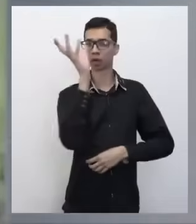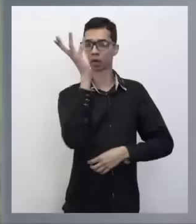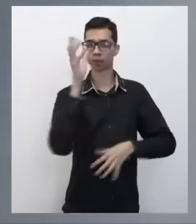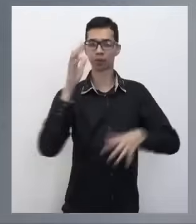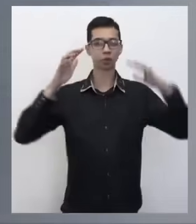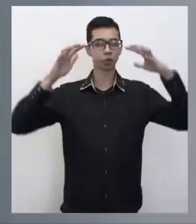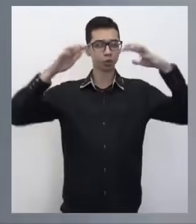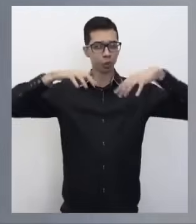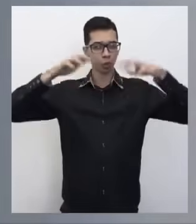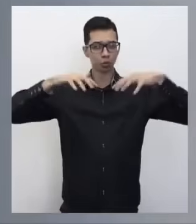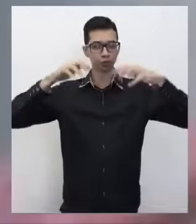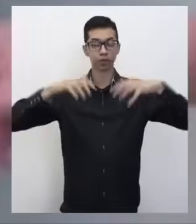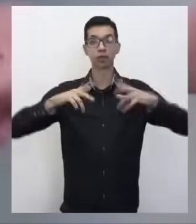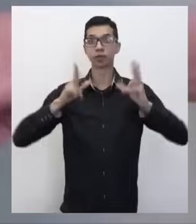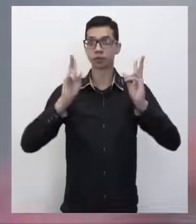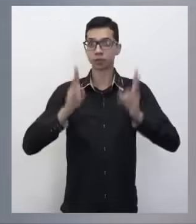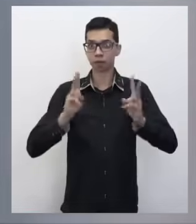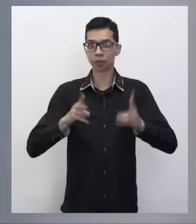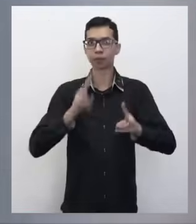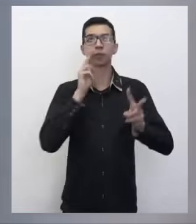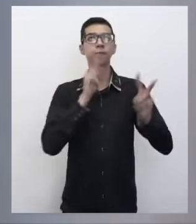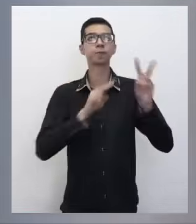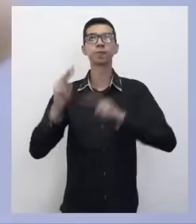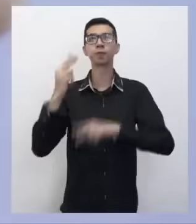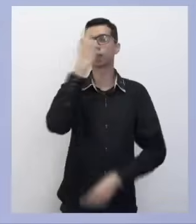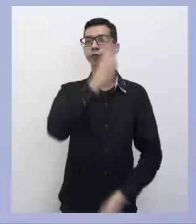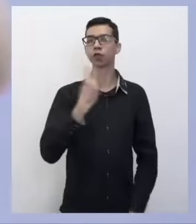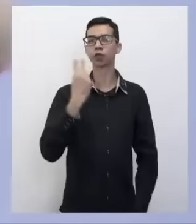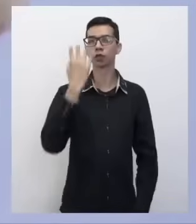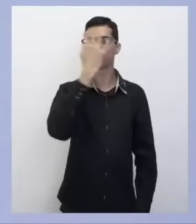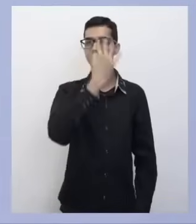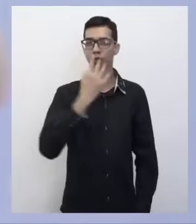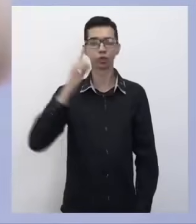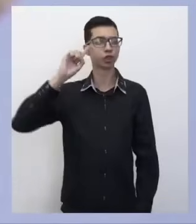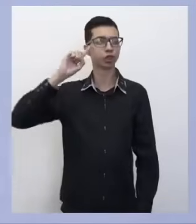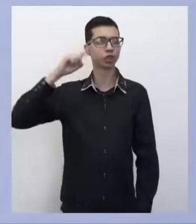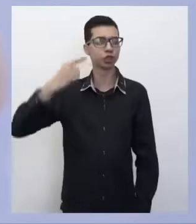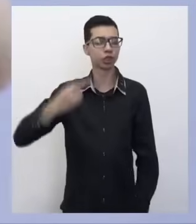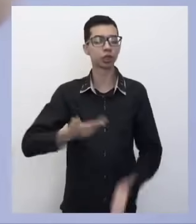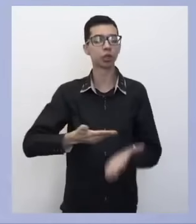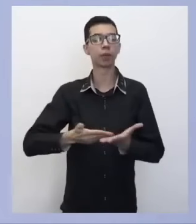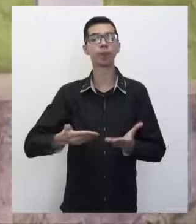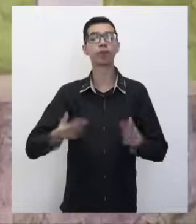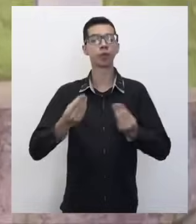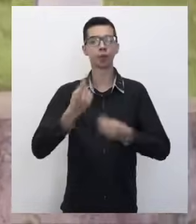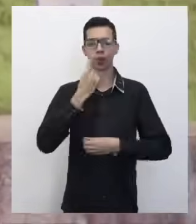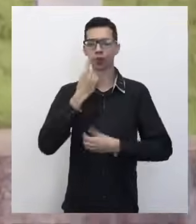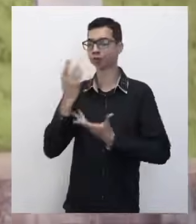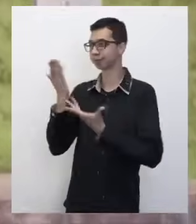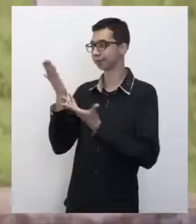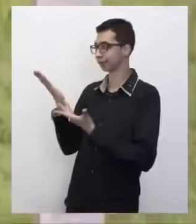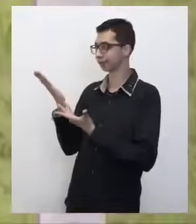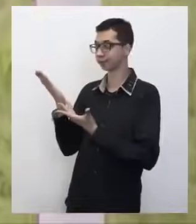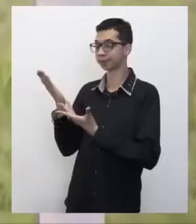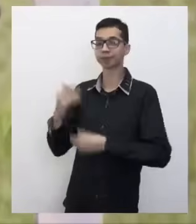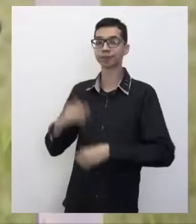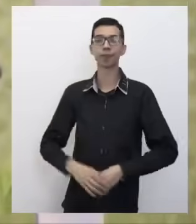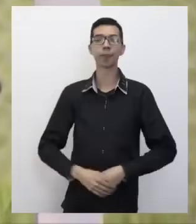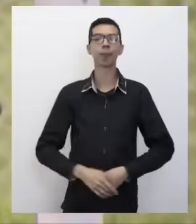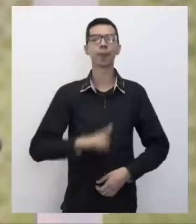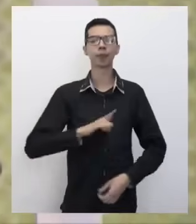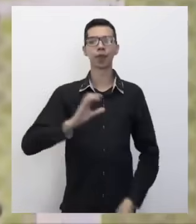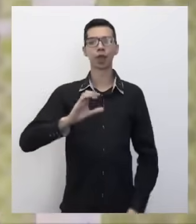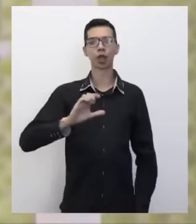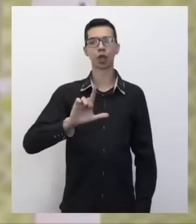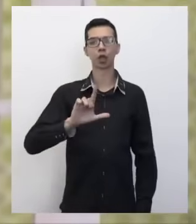chuvas é intensa, 24 horas por dia, e começa com a ajuda desses aparelhos. A gente tem o pluviômetro, que a